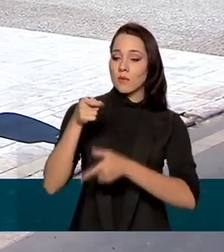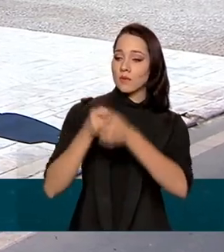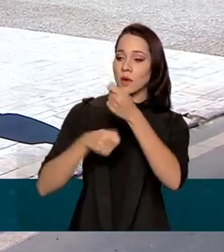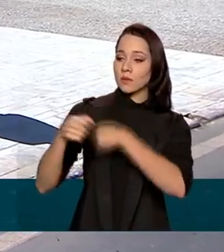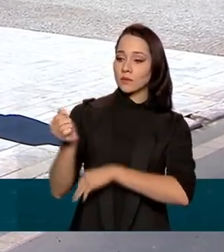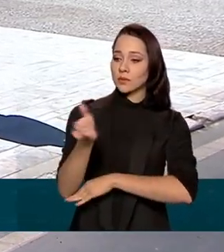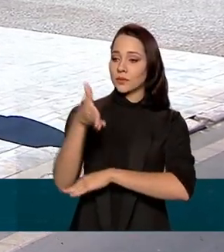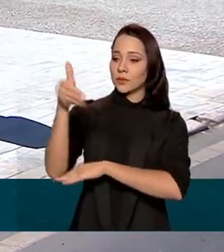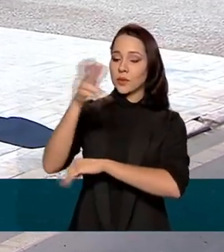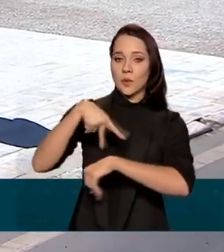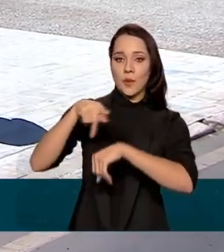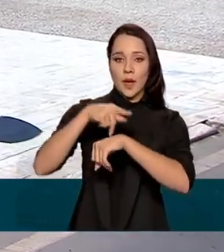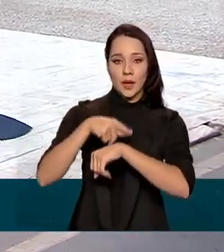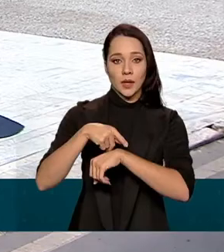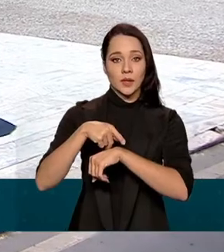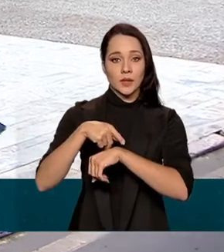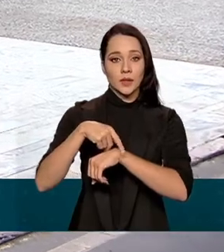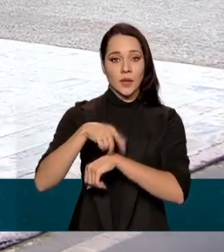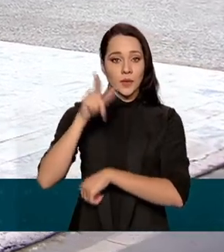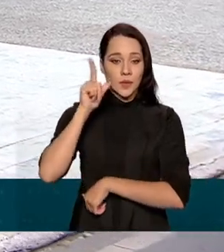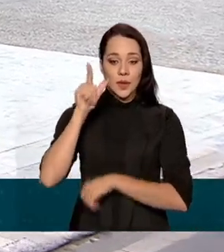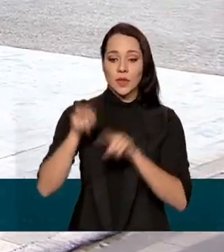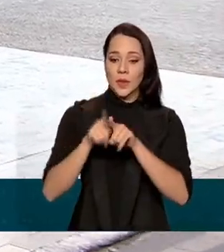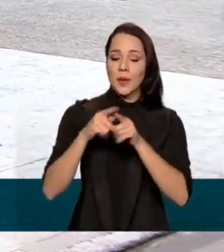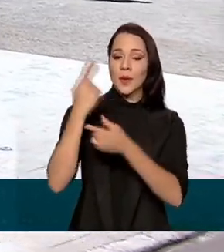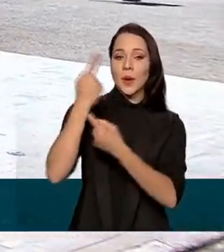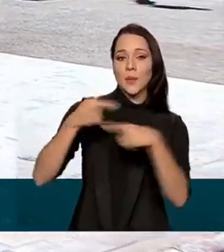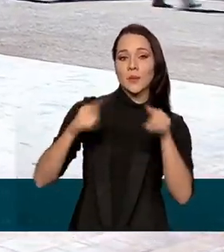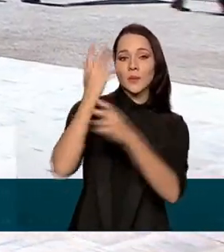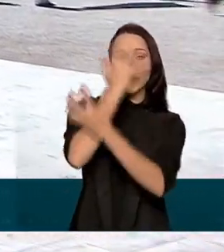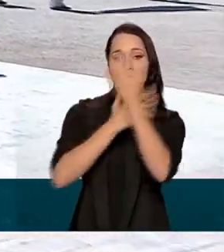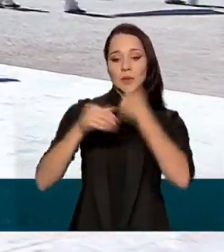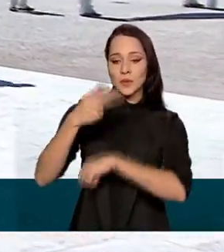de Guiné-Bissau e também a execução do hino do país.